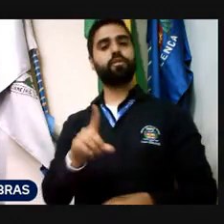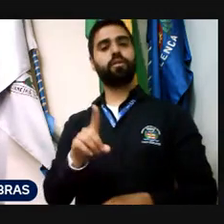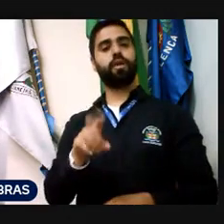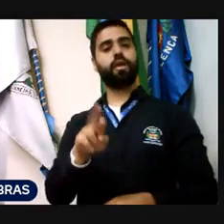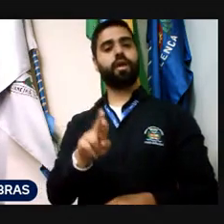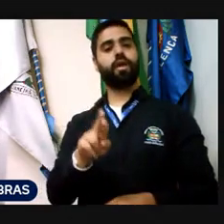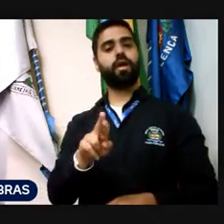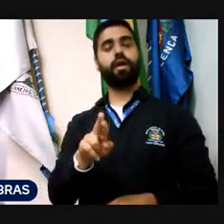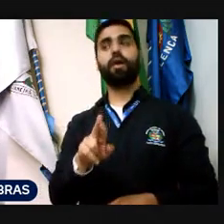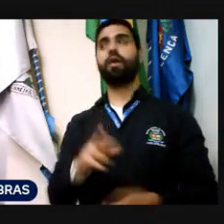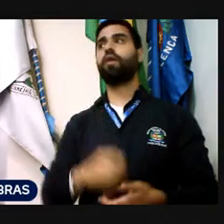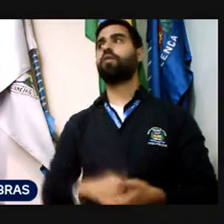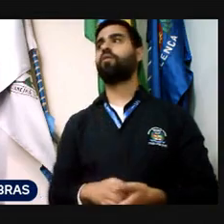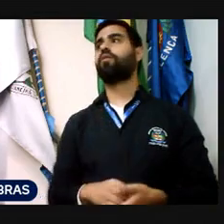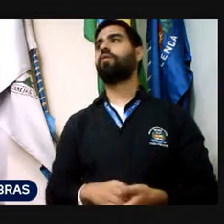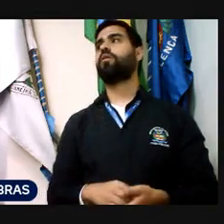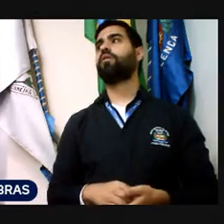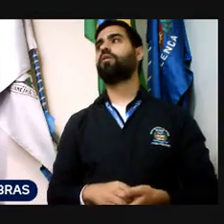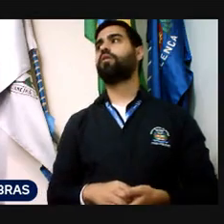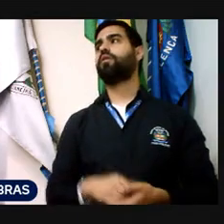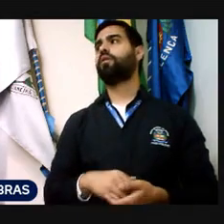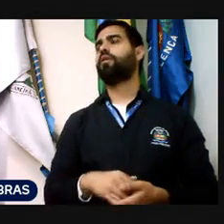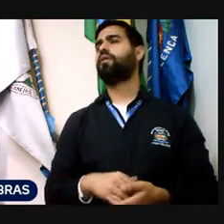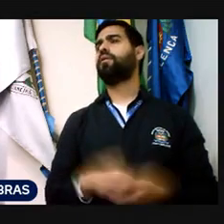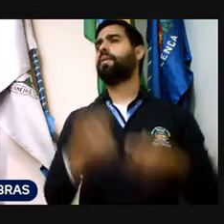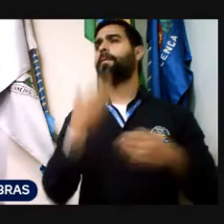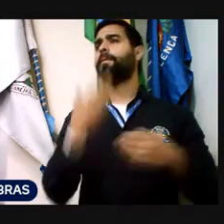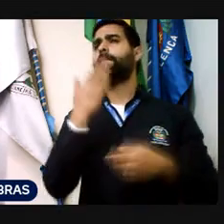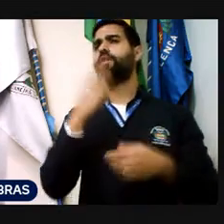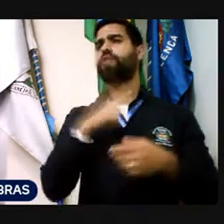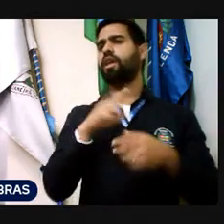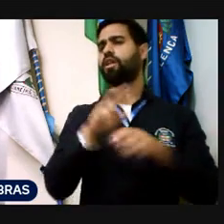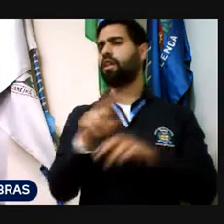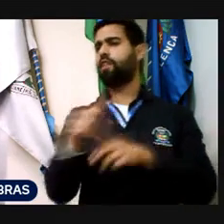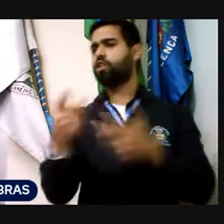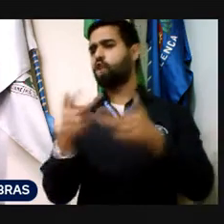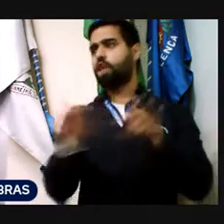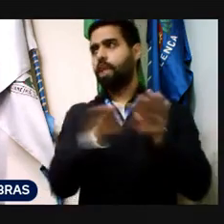Roberto, contendo diversas solicitações de